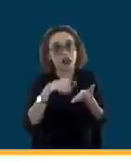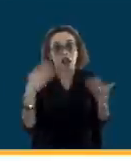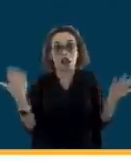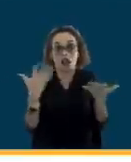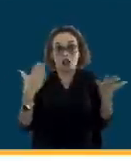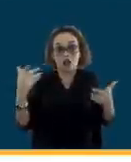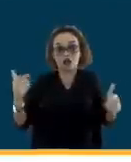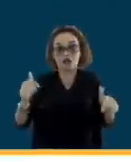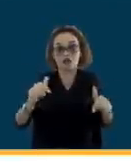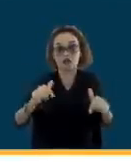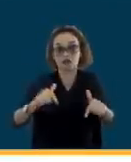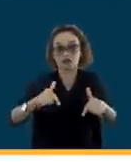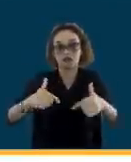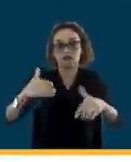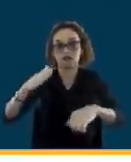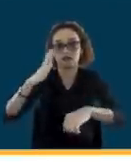inclusive,